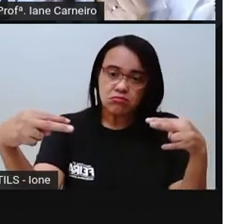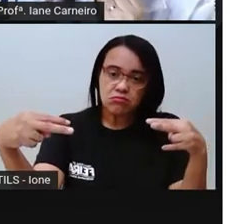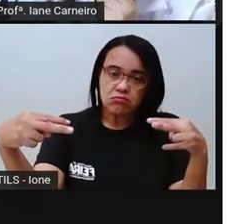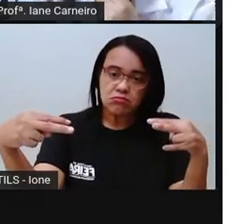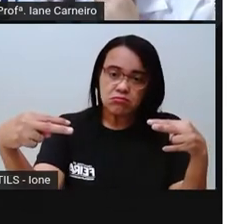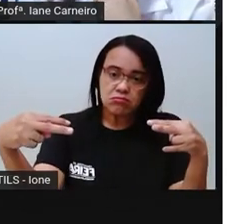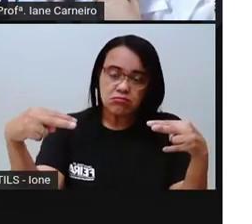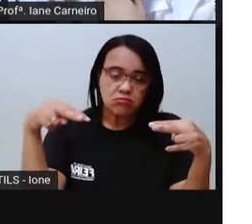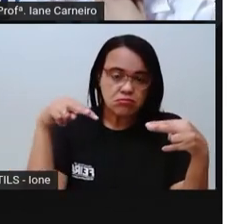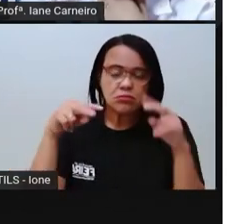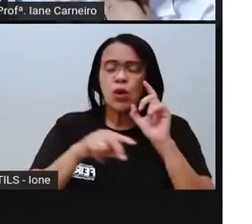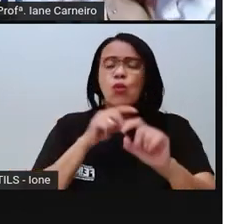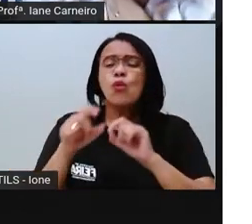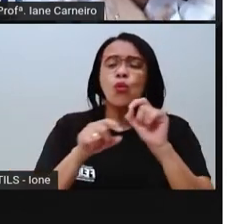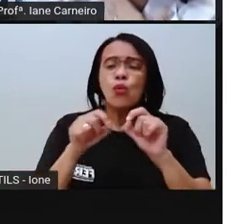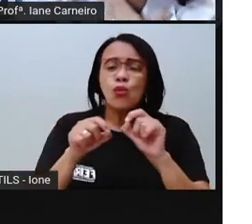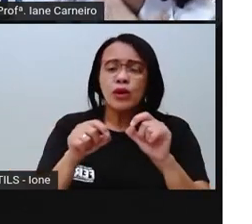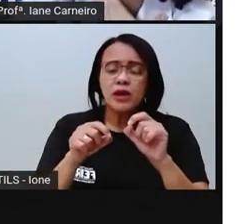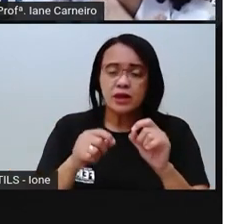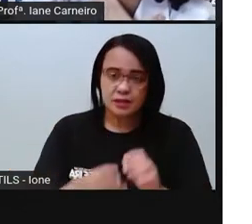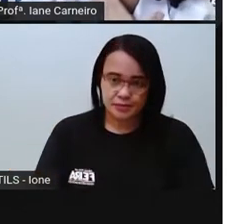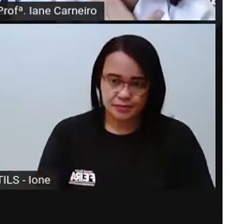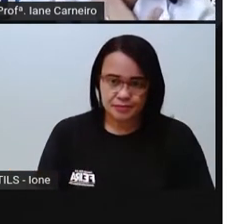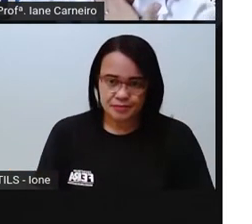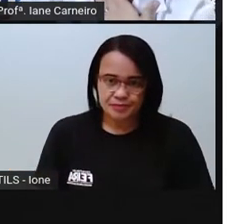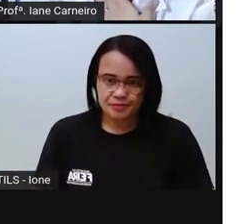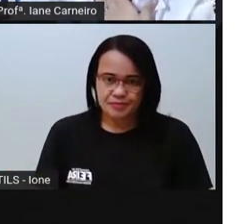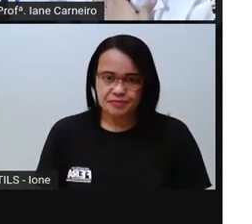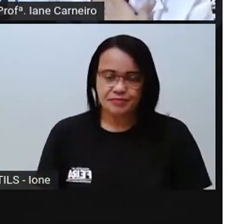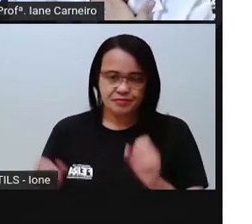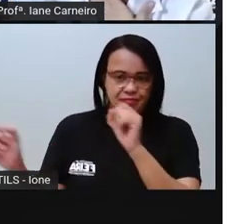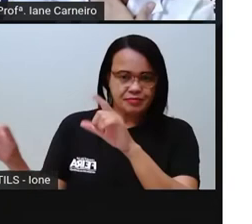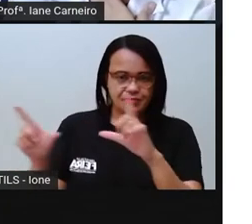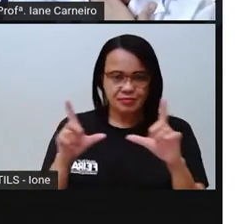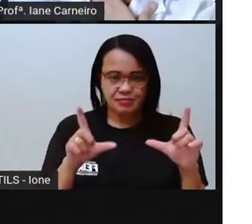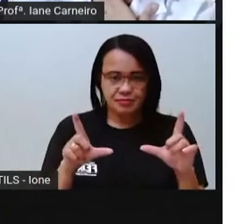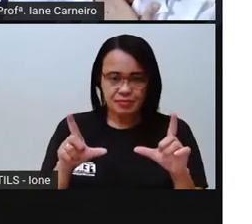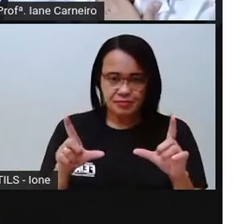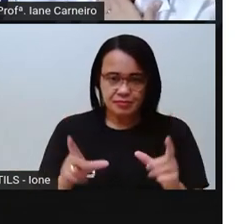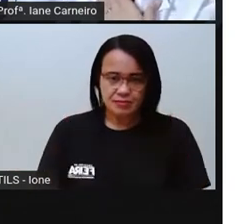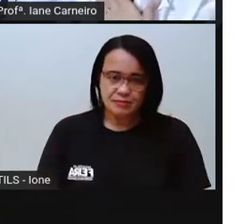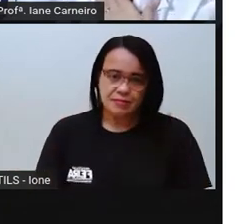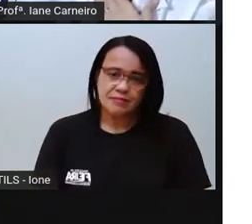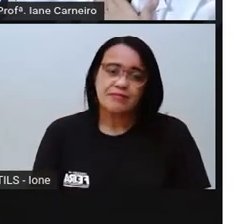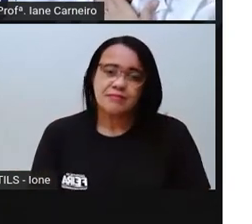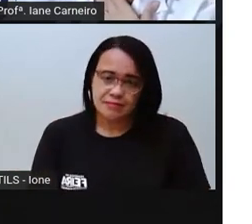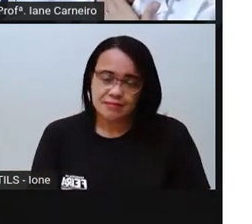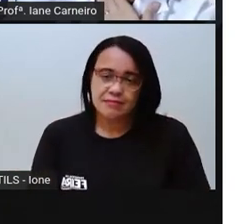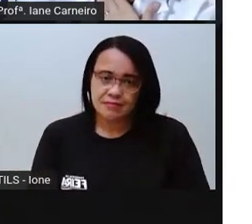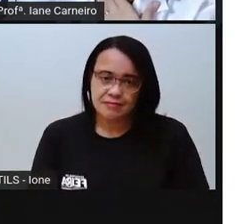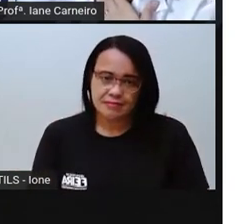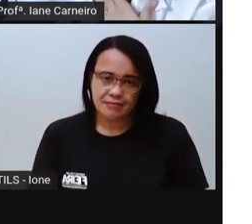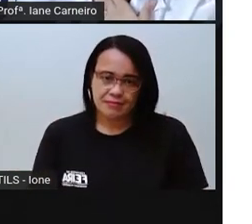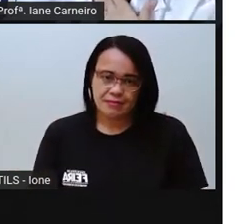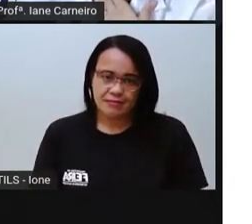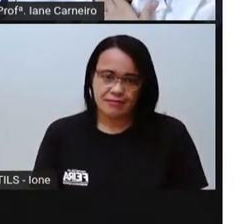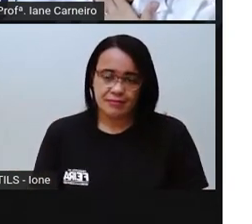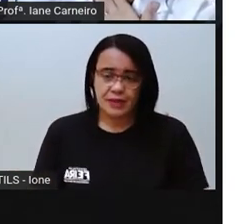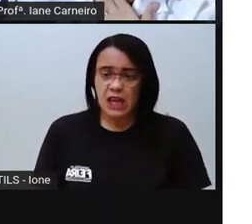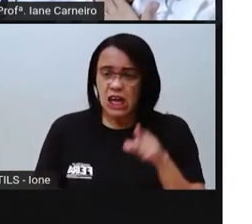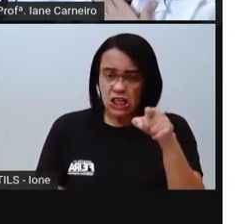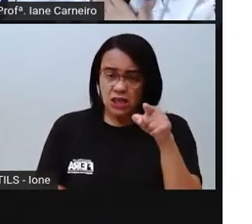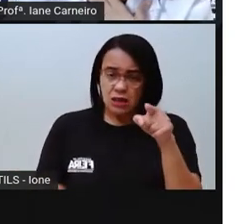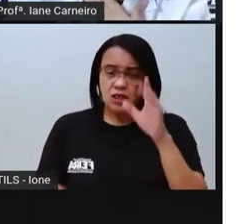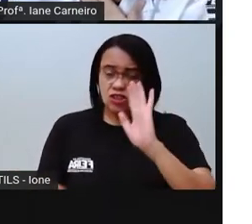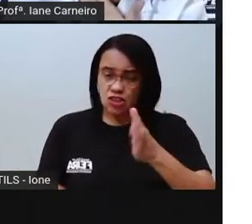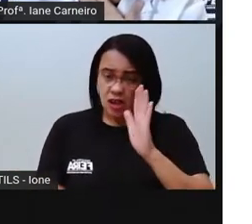O que será que está fazendo? Vamos ver? Ó, você já viu uma cena dessa aqui em